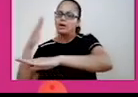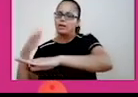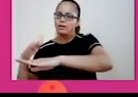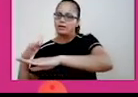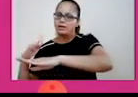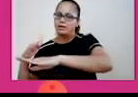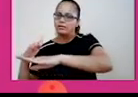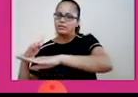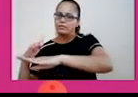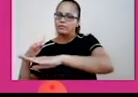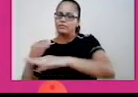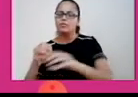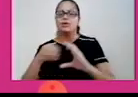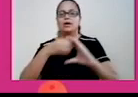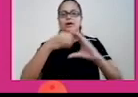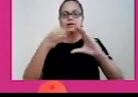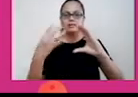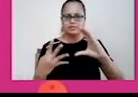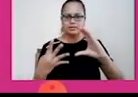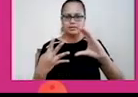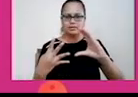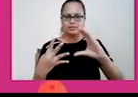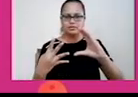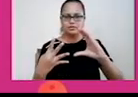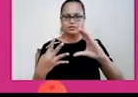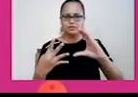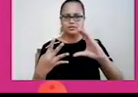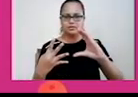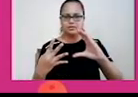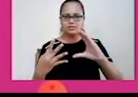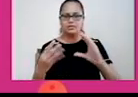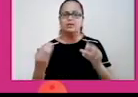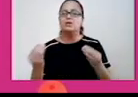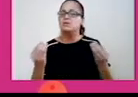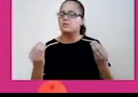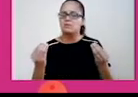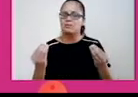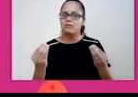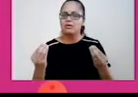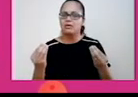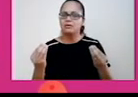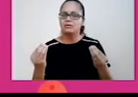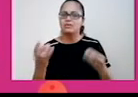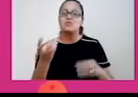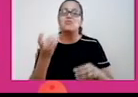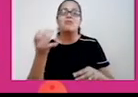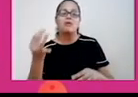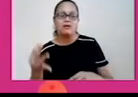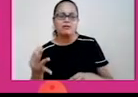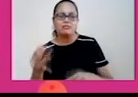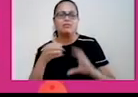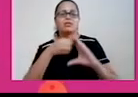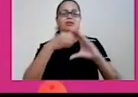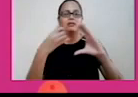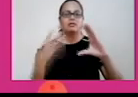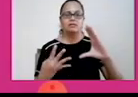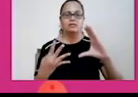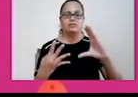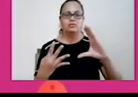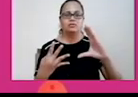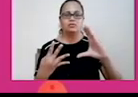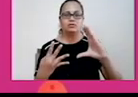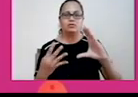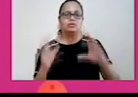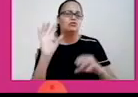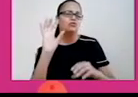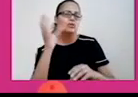características onde esse deserto está inserido, né, quais as características dessa região aqui da China, de relevo, né, e de clima? Considerando